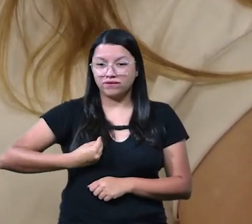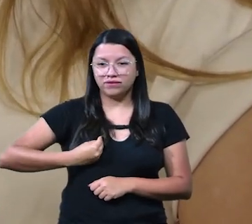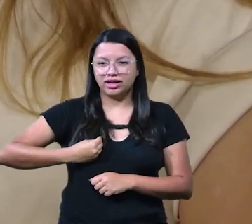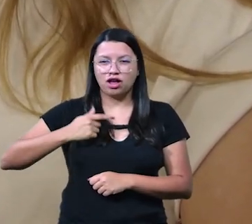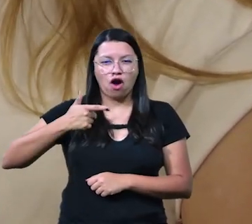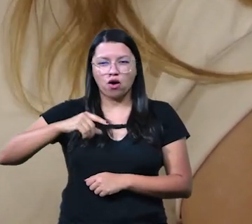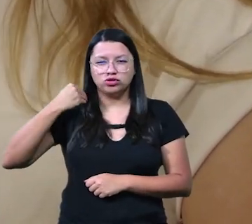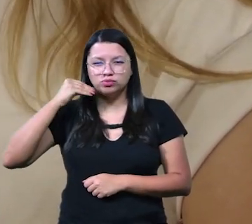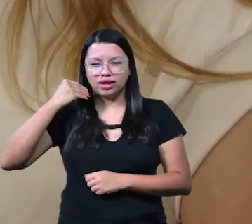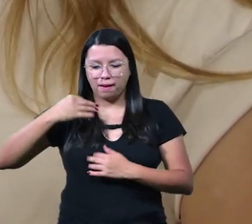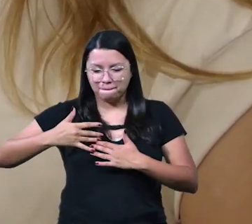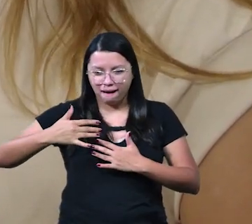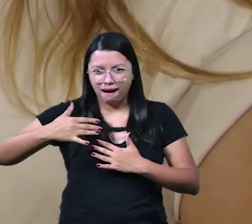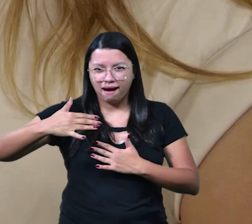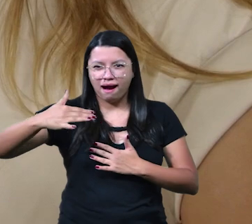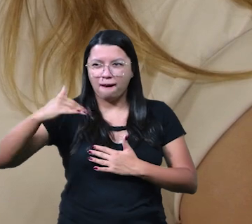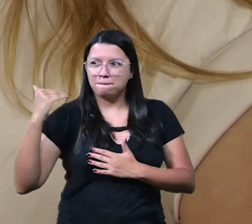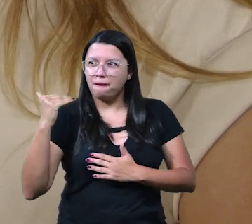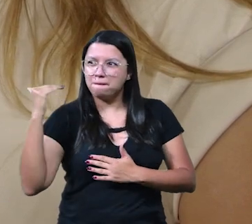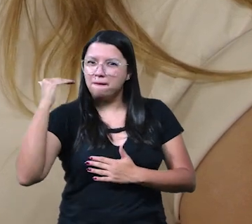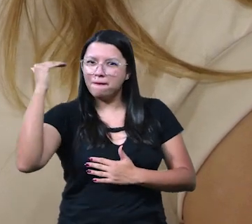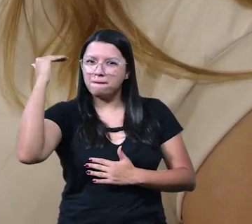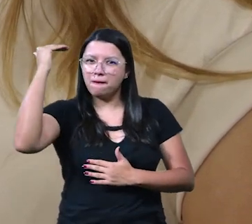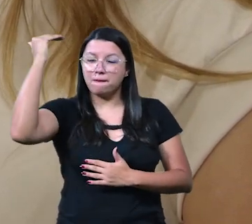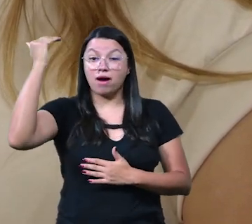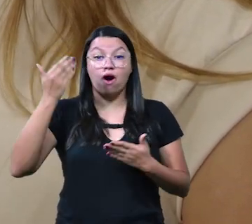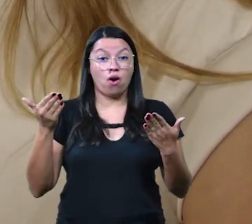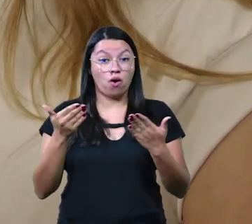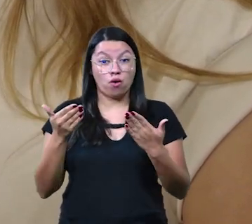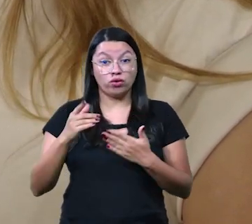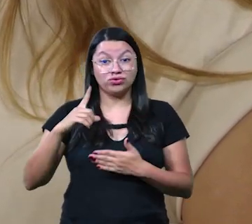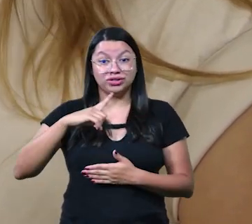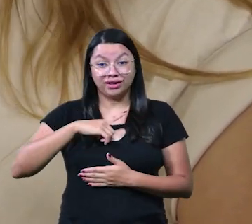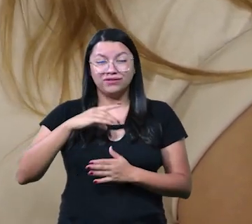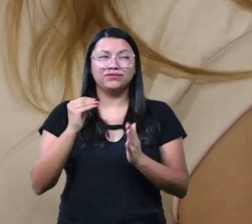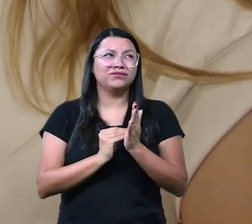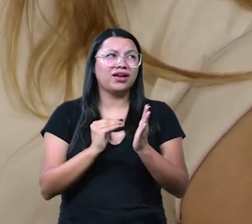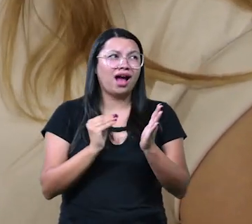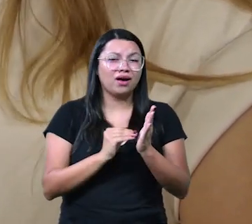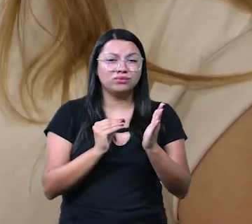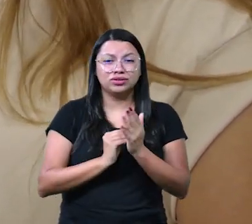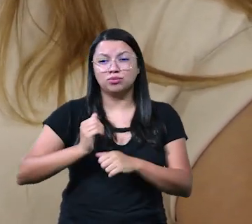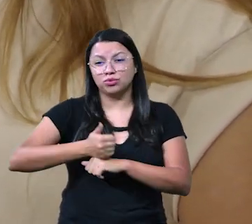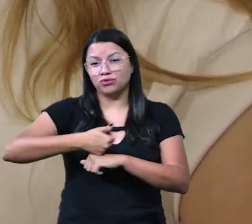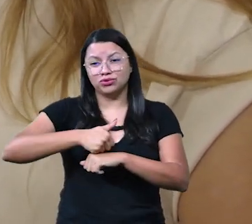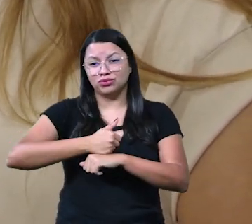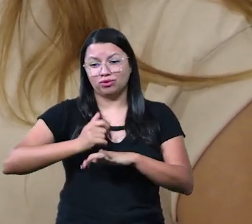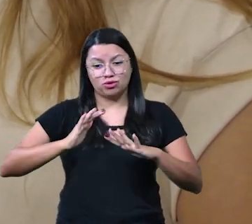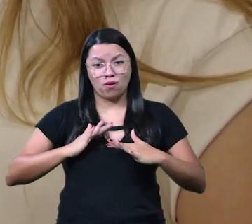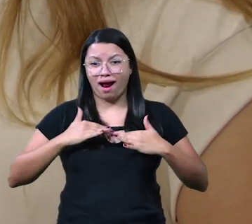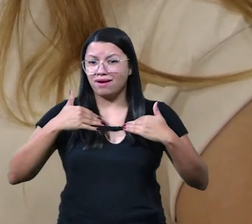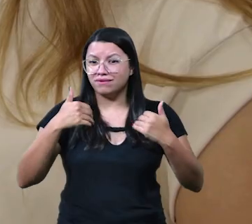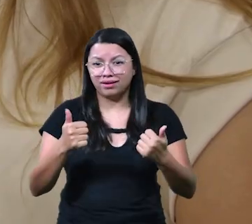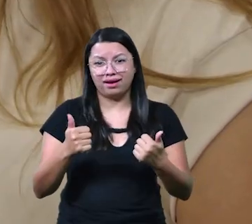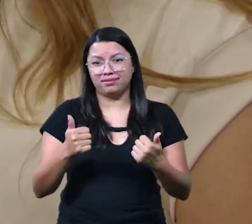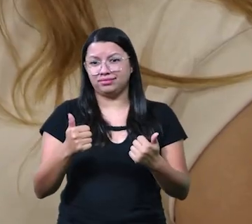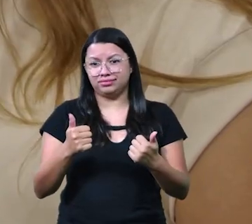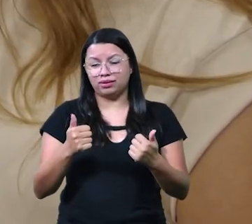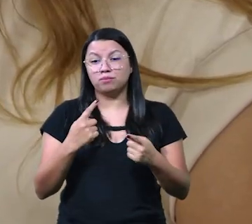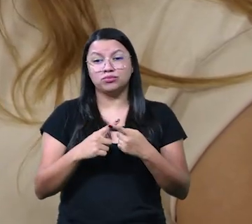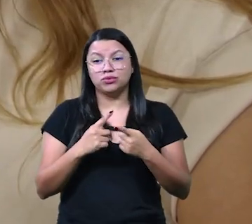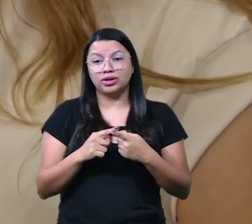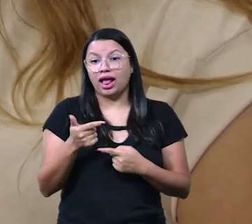Então, assim, hoje a gente vê uma carência muito grande de profissionais qualificados para atuar na hotelaria. Até porque não existe